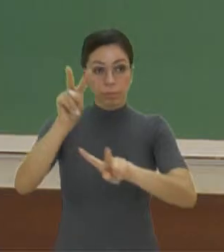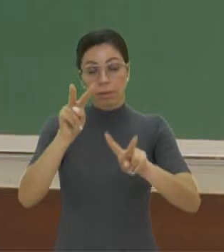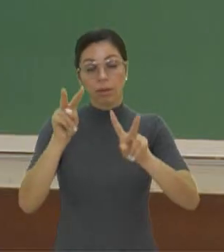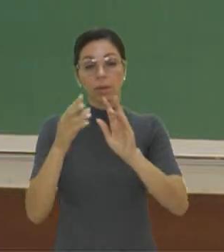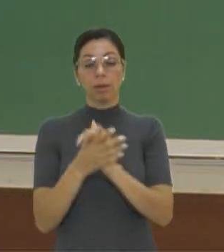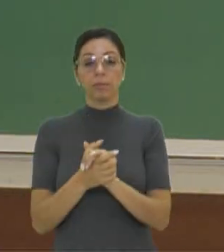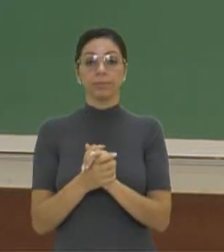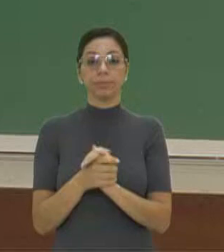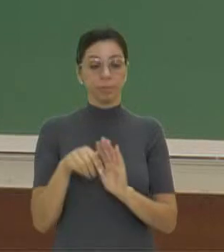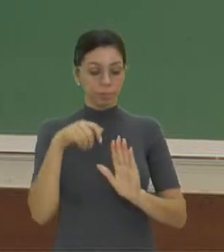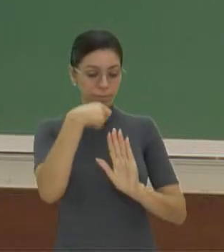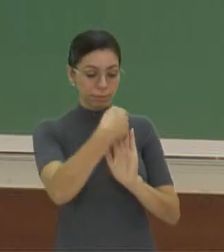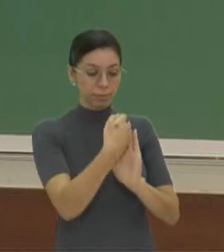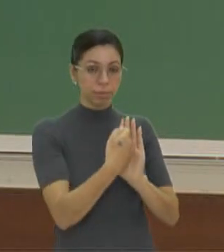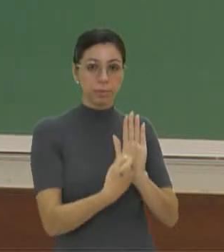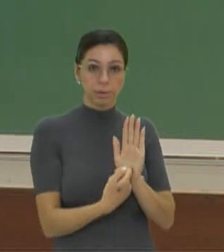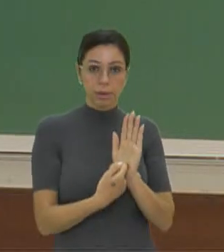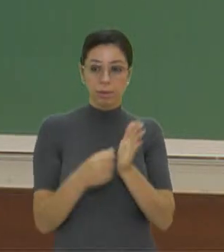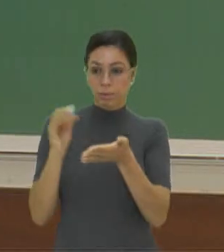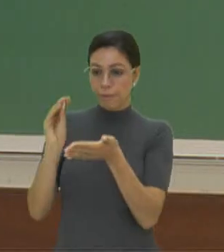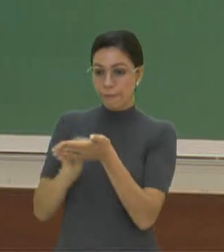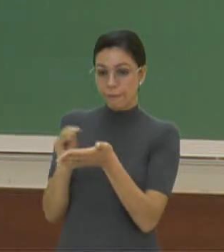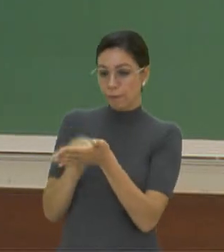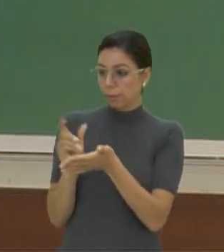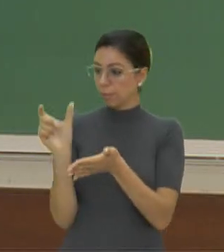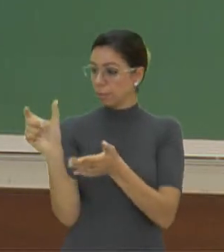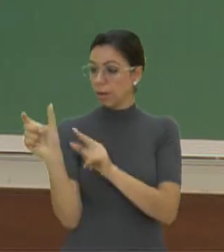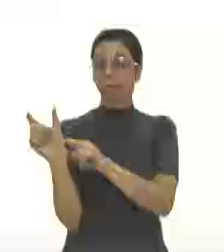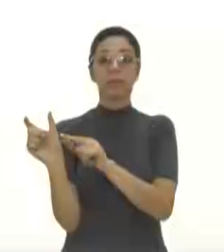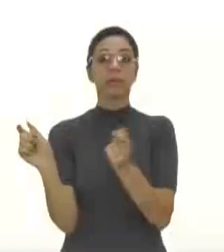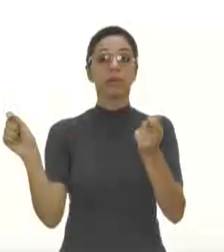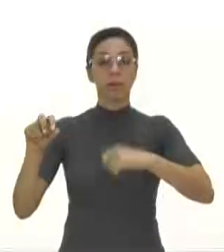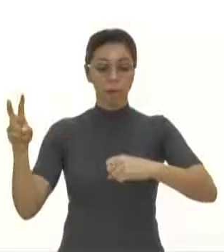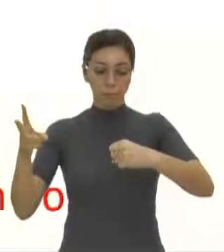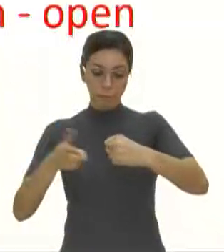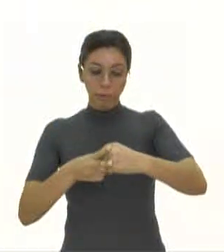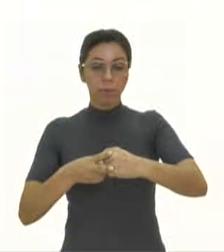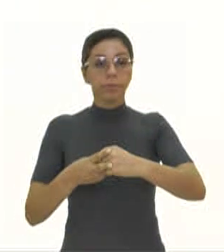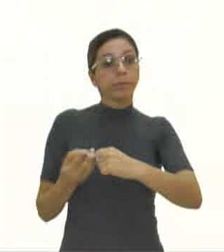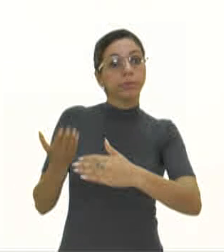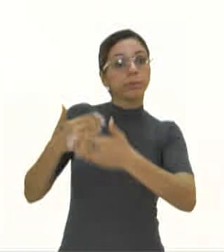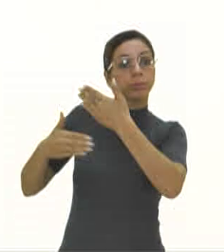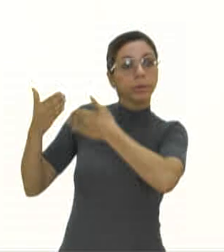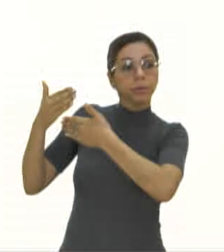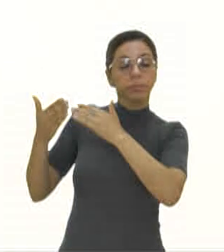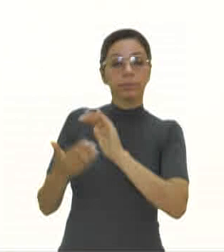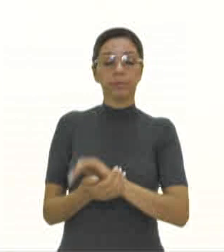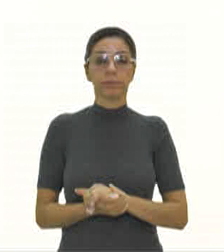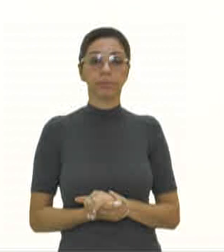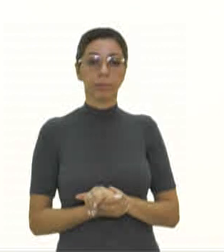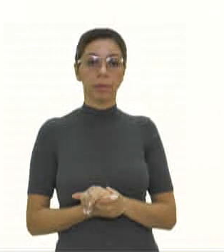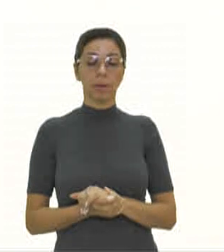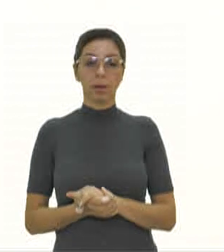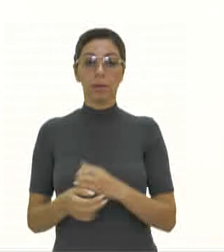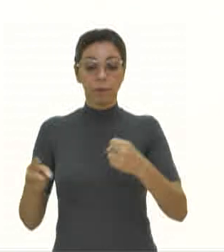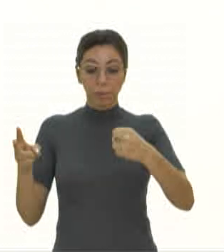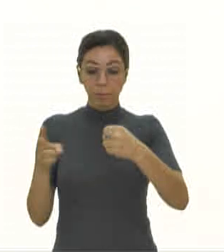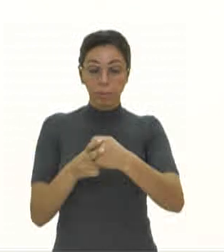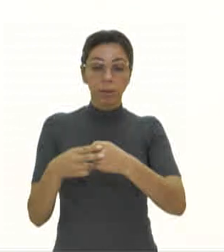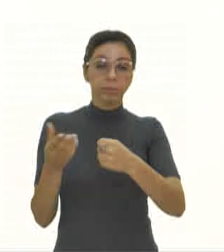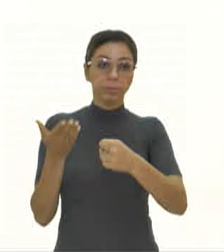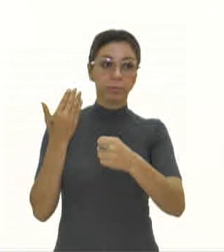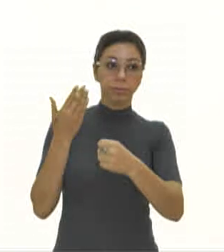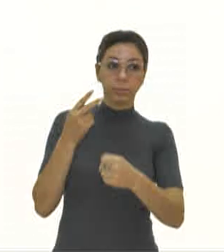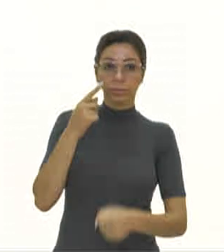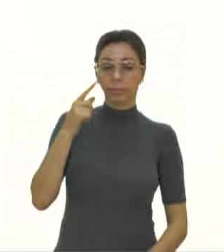completar o texto com os verbos no passado. Então, nós temos the color move, e nós temos esses verbos para auxiliar